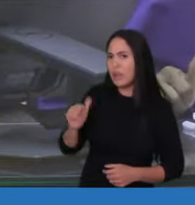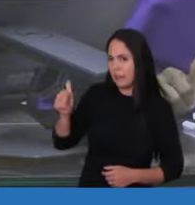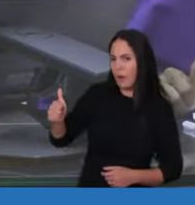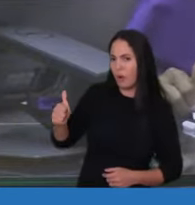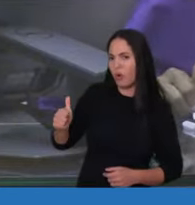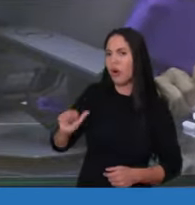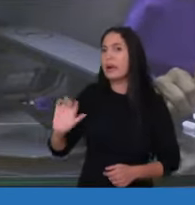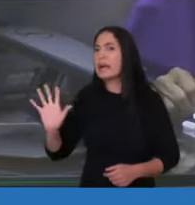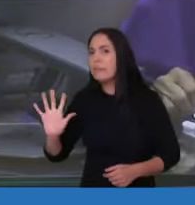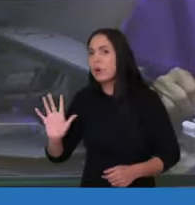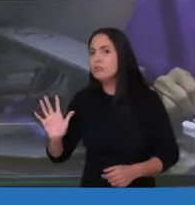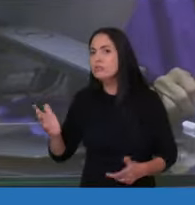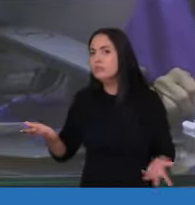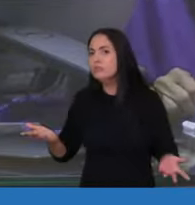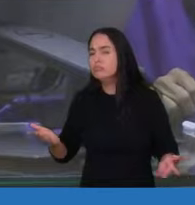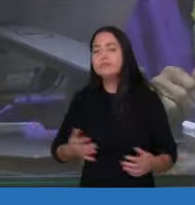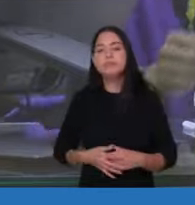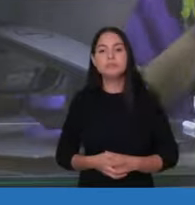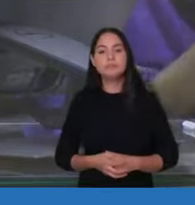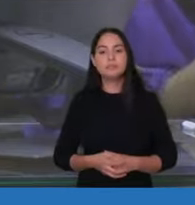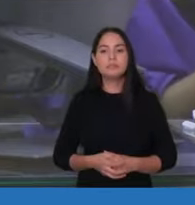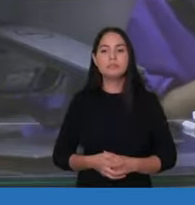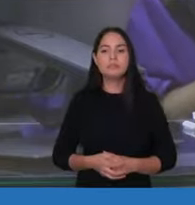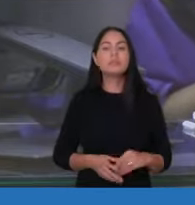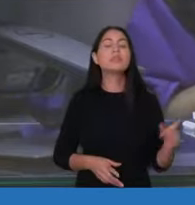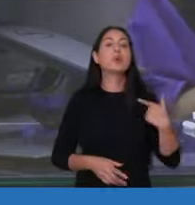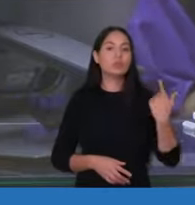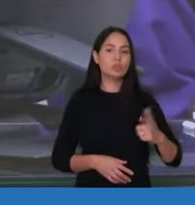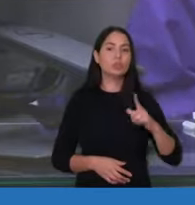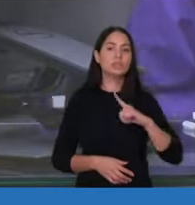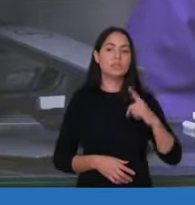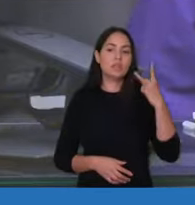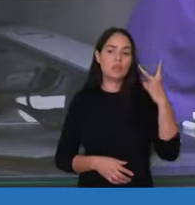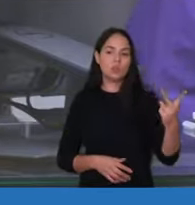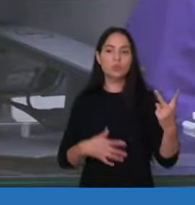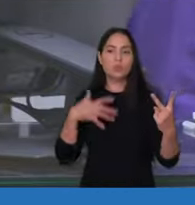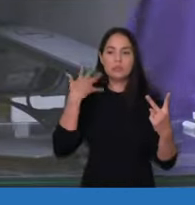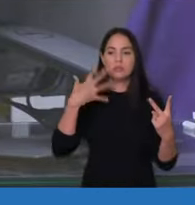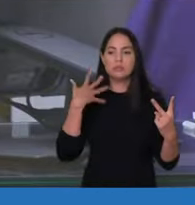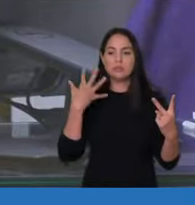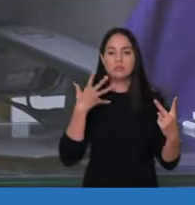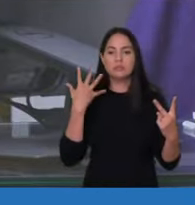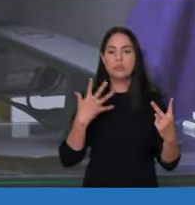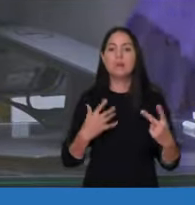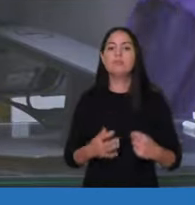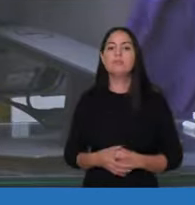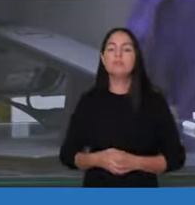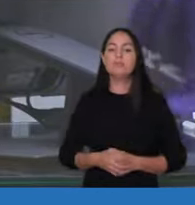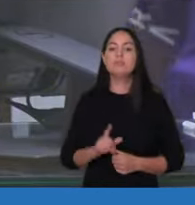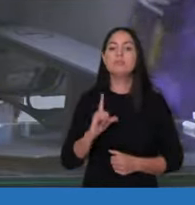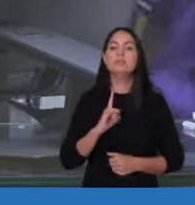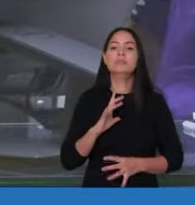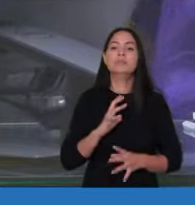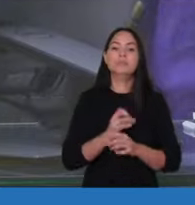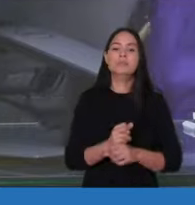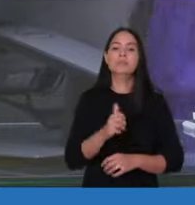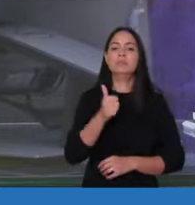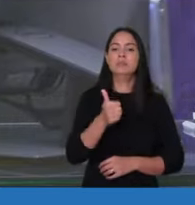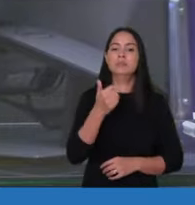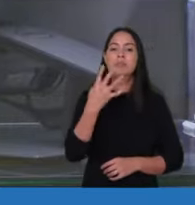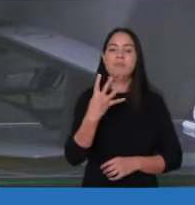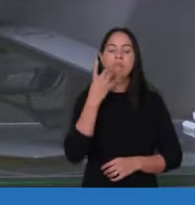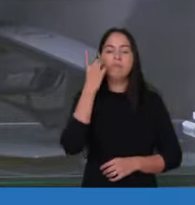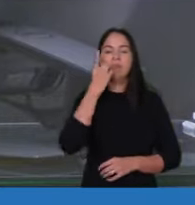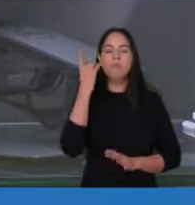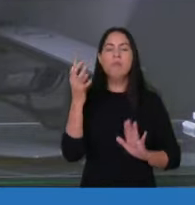Câmbio. Nós temos 2 falas aqui da mesa ainda. E nós temos 14 deputados